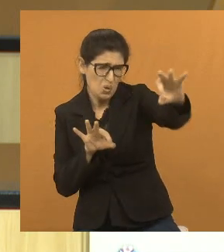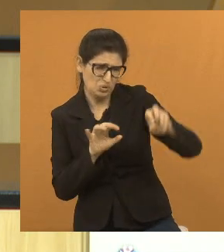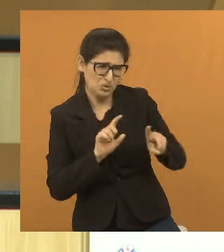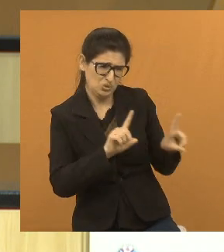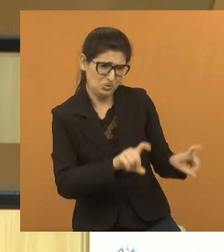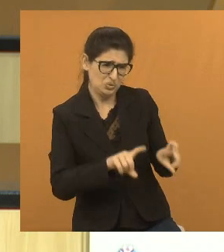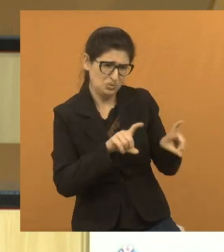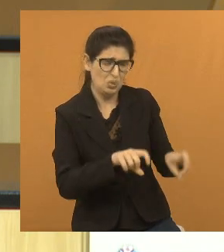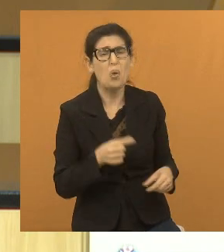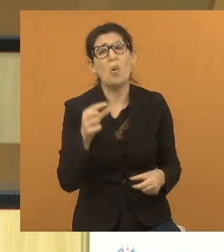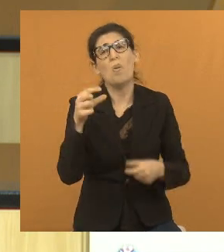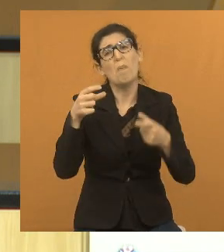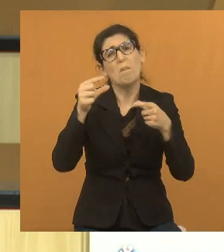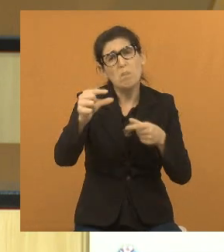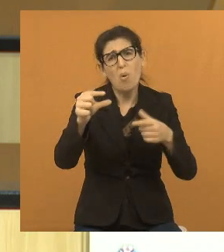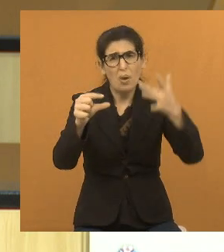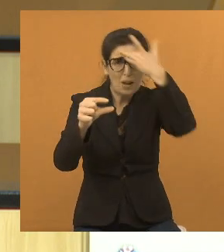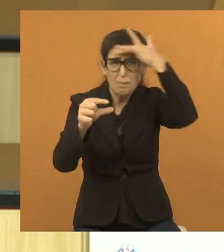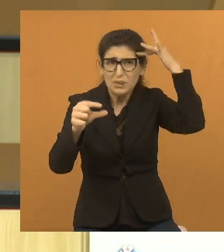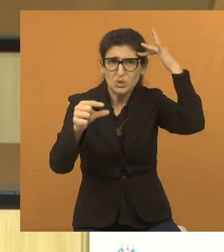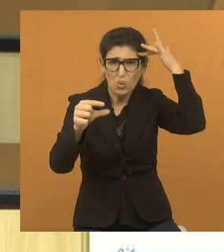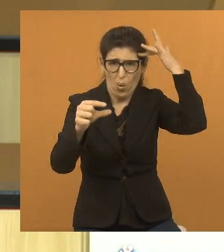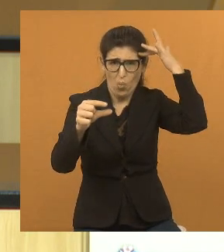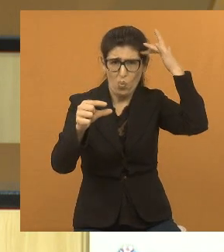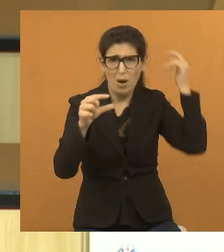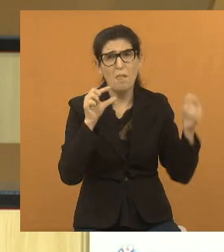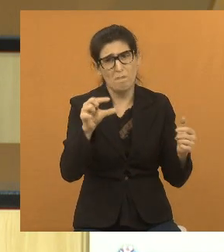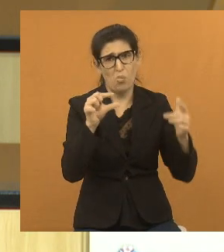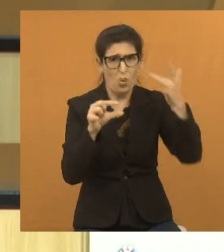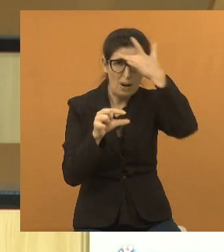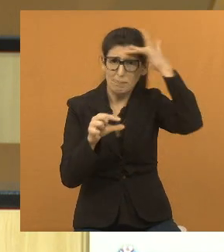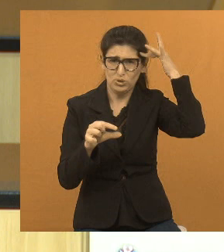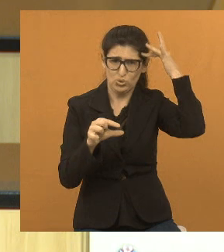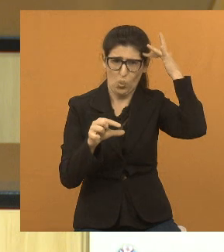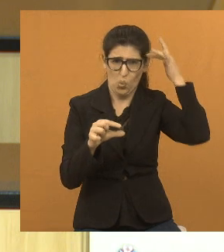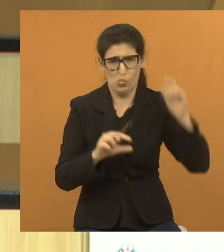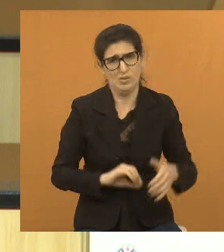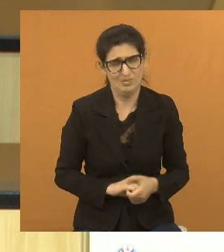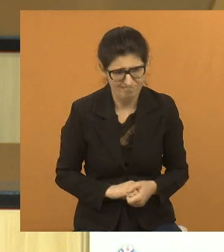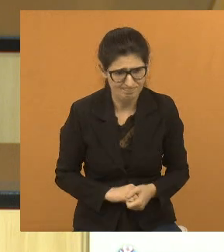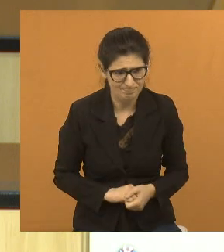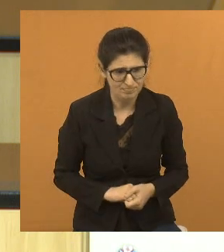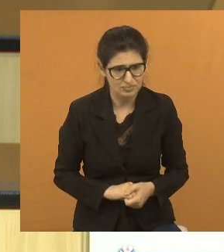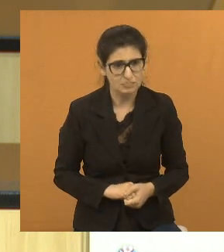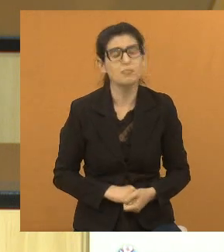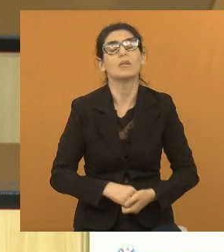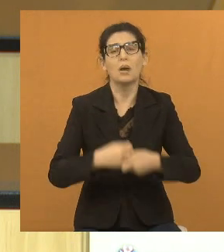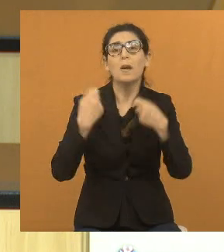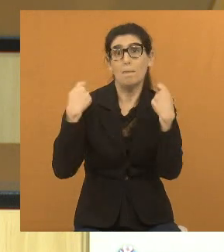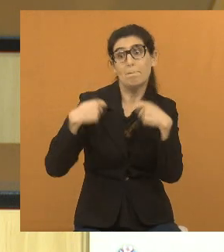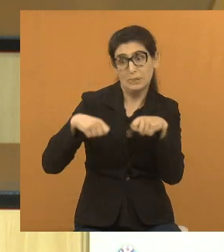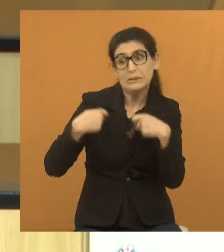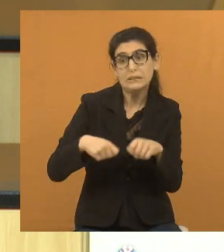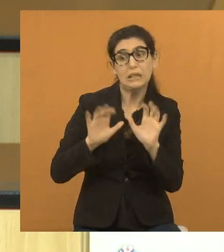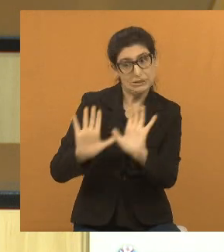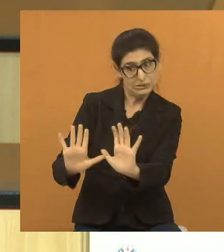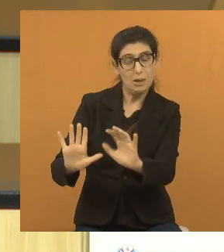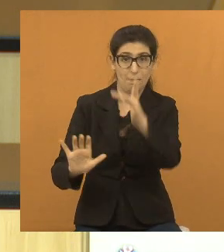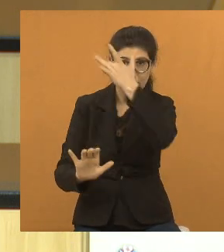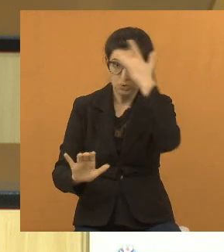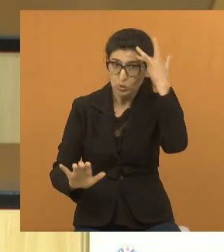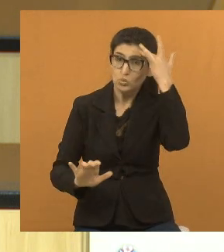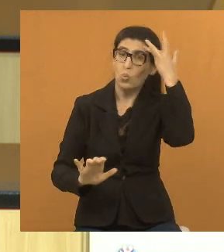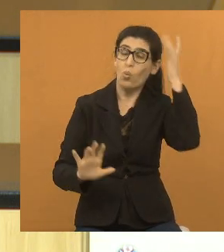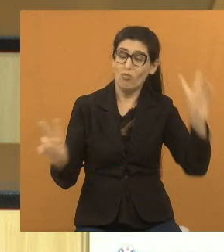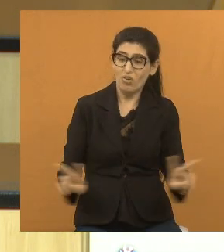de poucas pessoas que tem lá. Eu entendo que é preciso manter as pessoas na área rural,